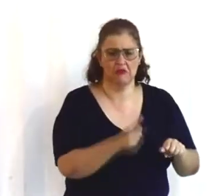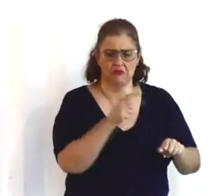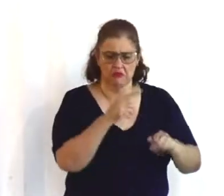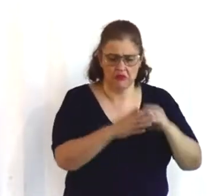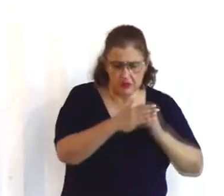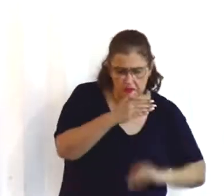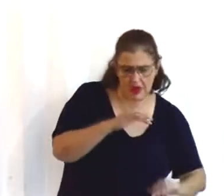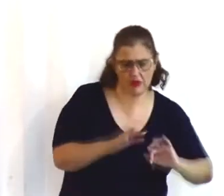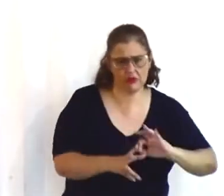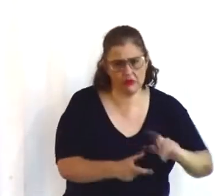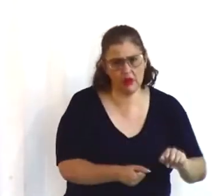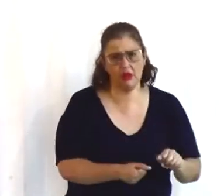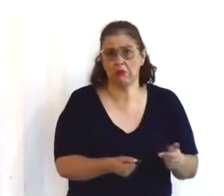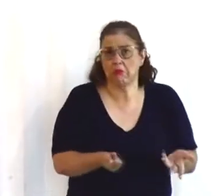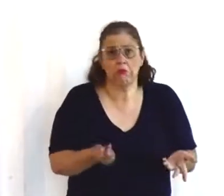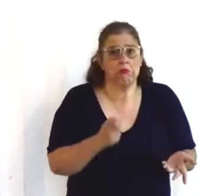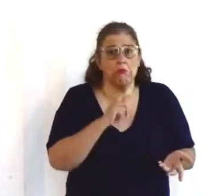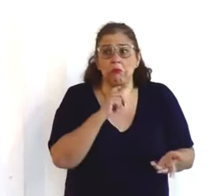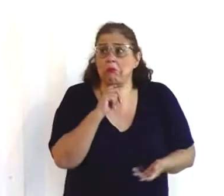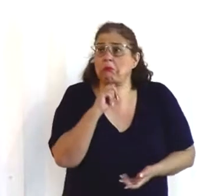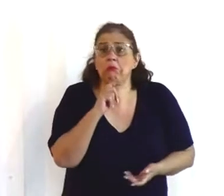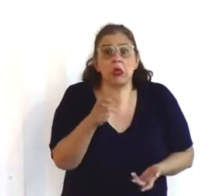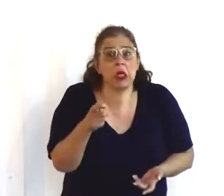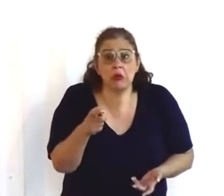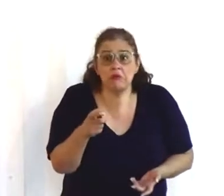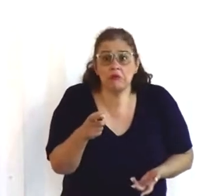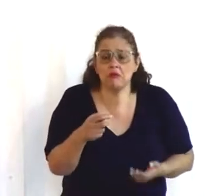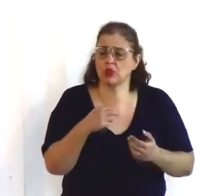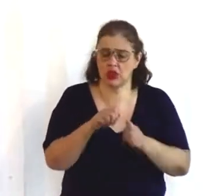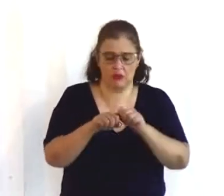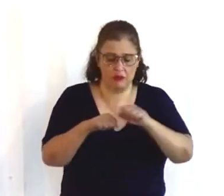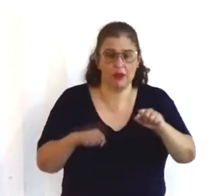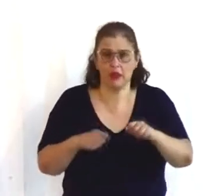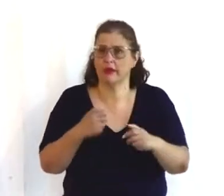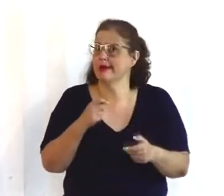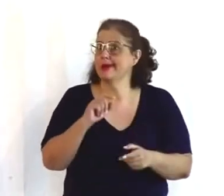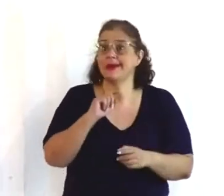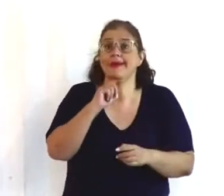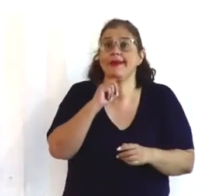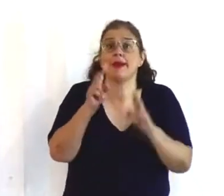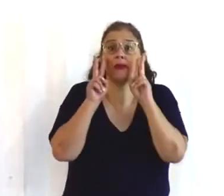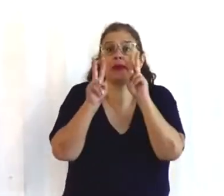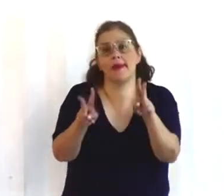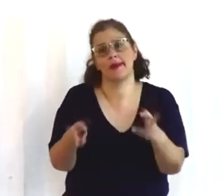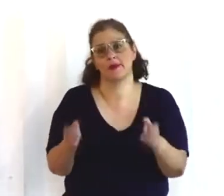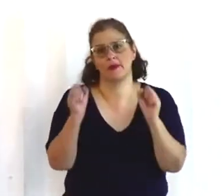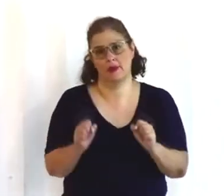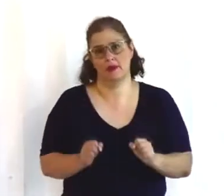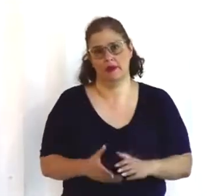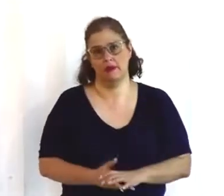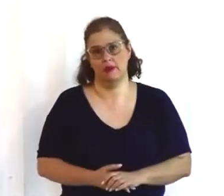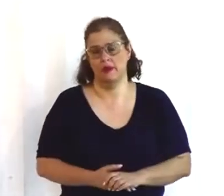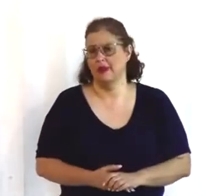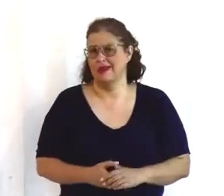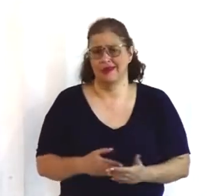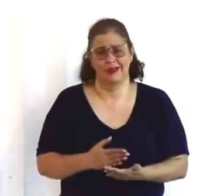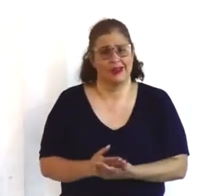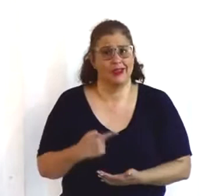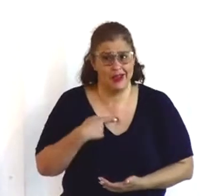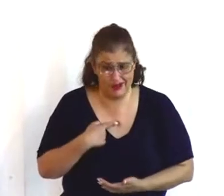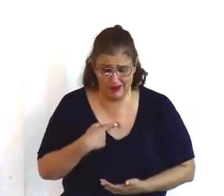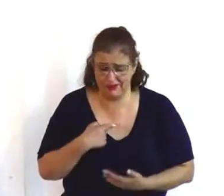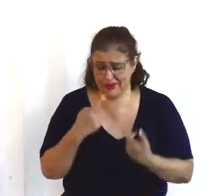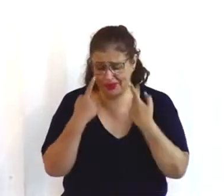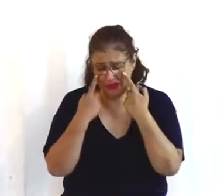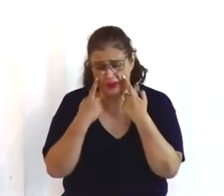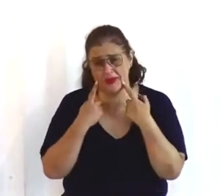abrir o livro, nem mesmo olhar para ele. E eu chorava muito, porque ninguém foi achado